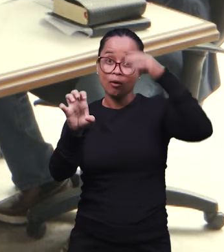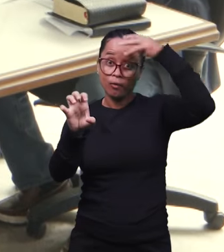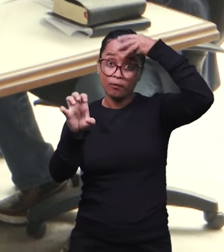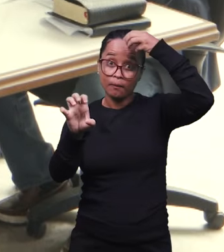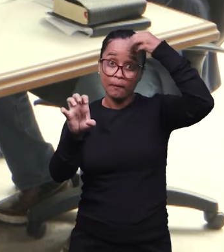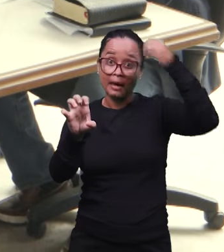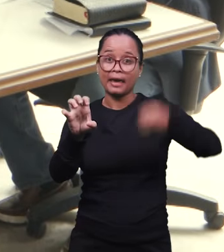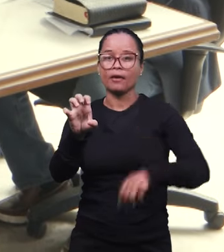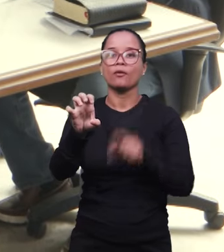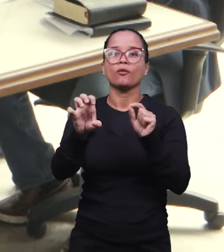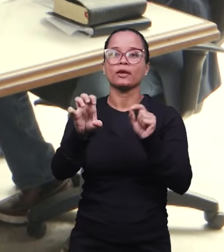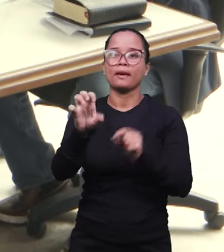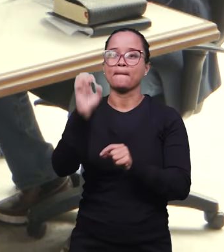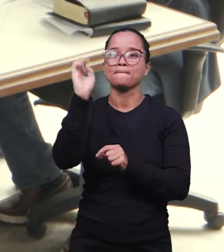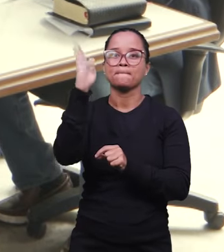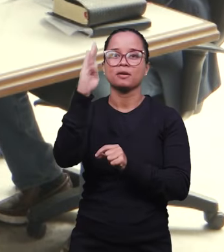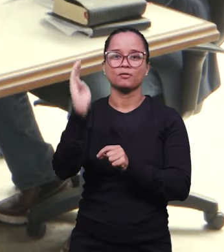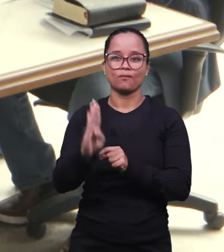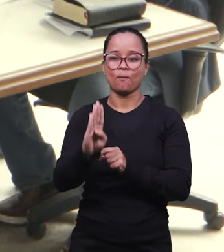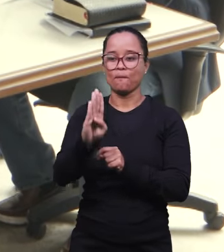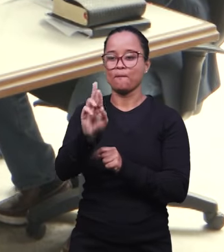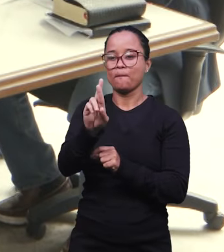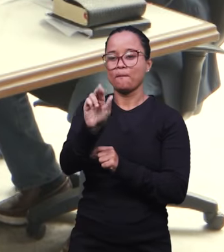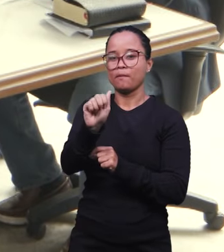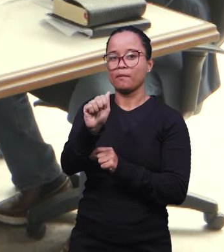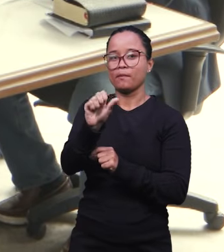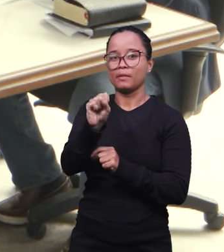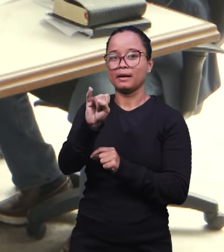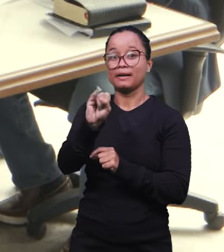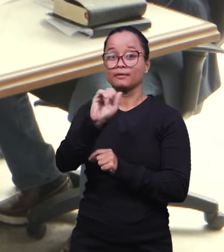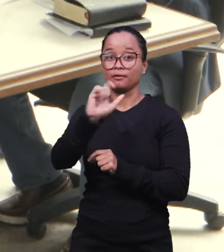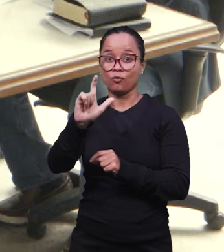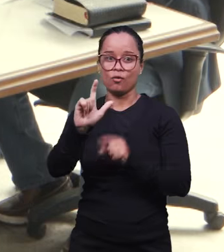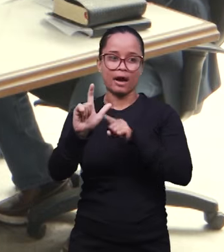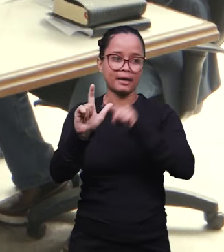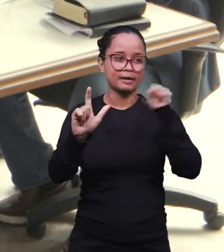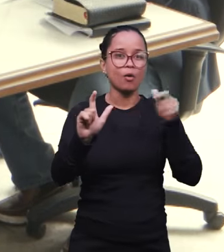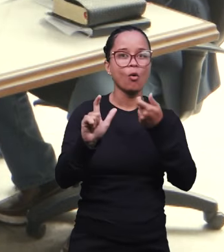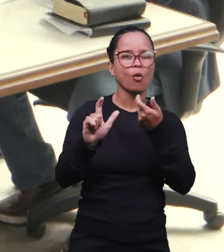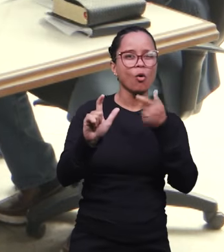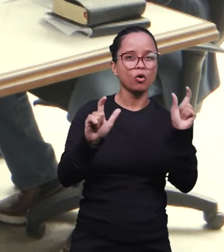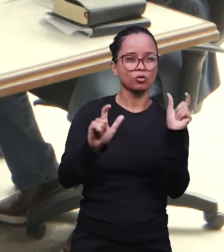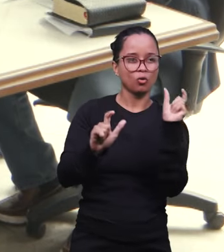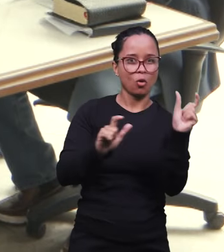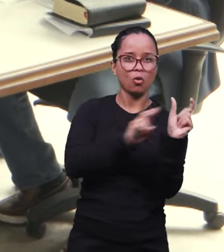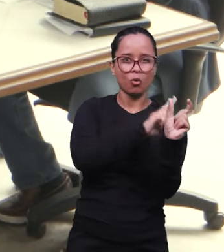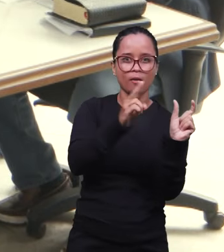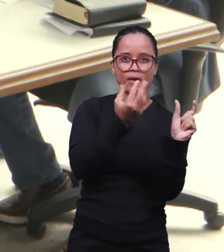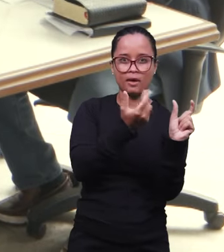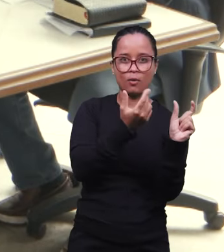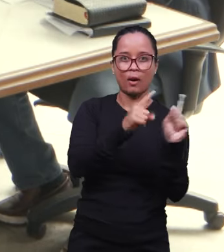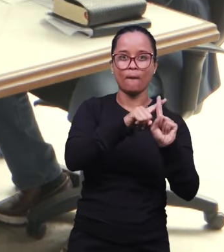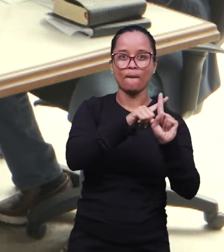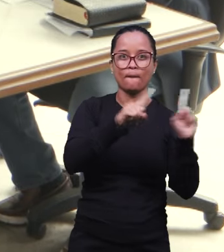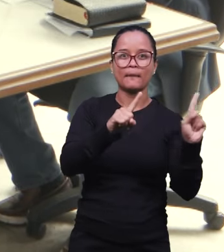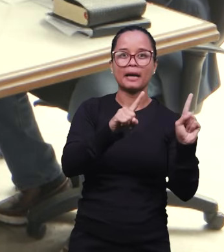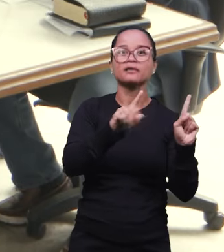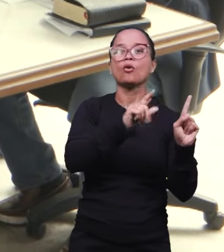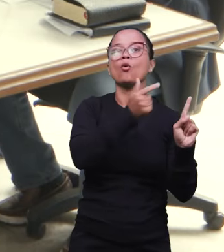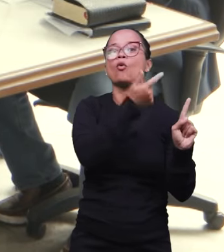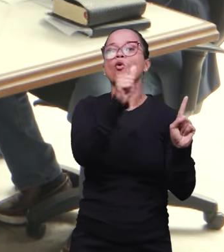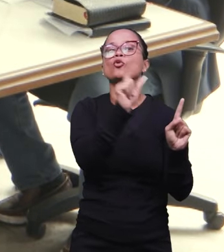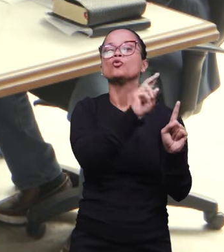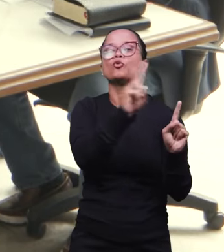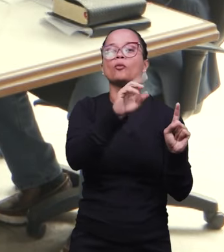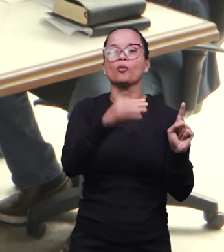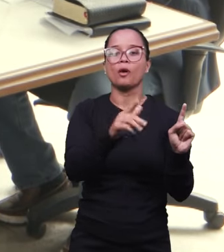de Alexandre Gueiros, é porque o pastor Alexandre Gueiros é o vice-presidente da Igreja Cristã Maranata. Então, talvez tenha alguma pretensão nisso, né? Claro, todo